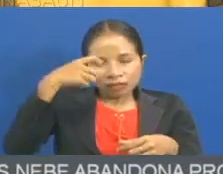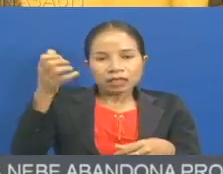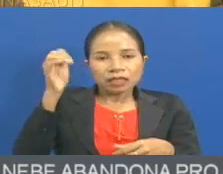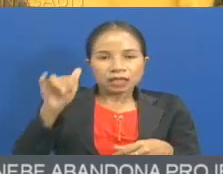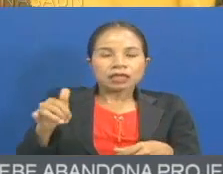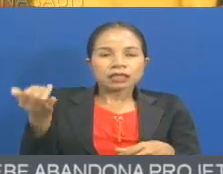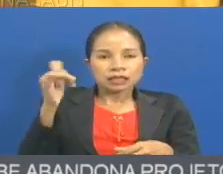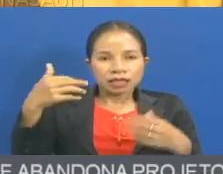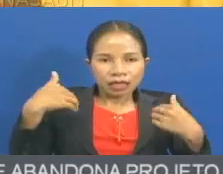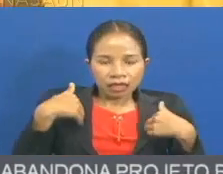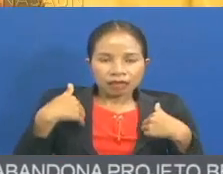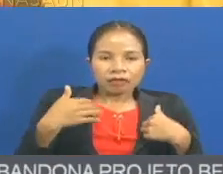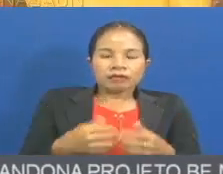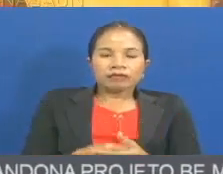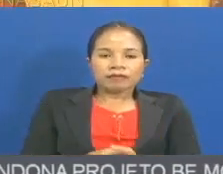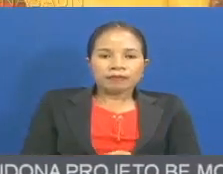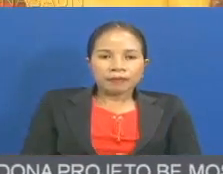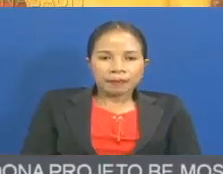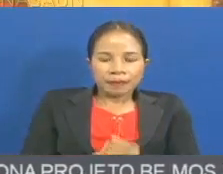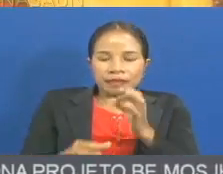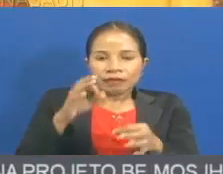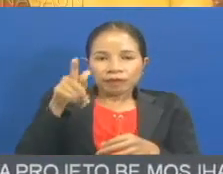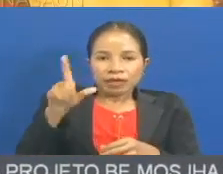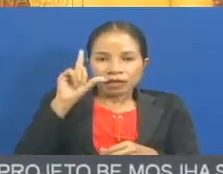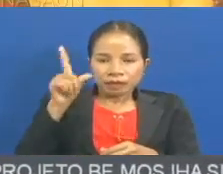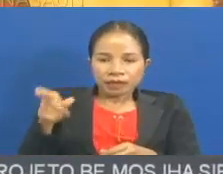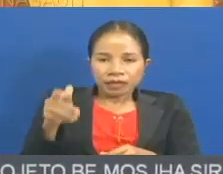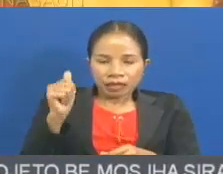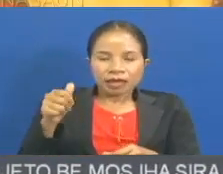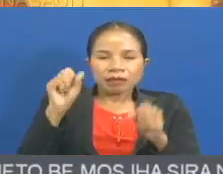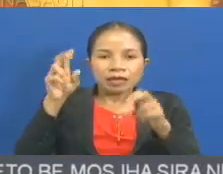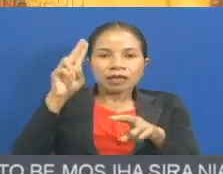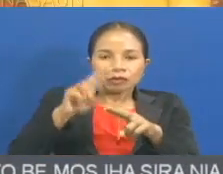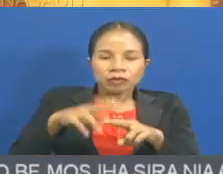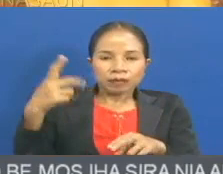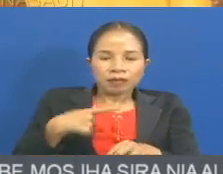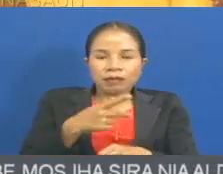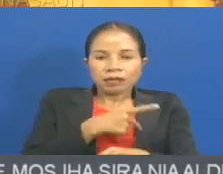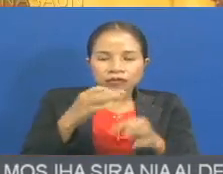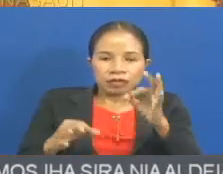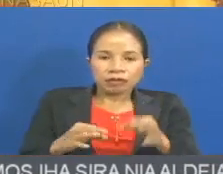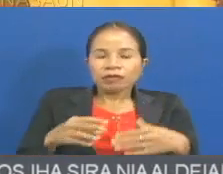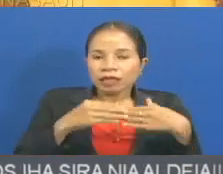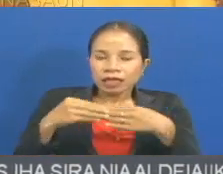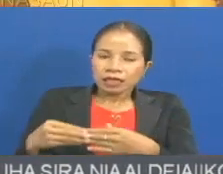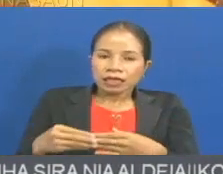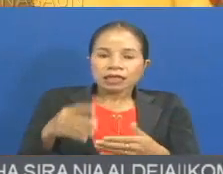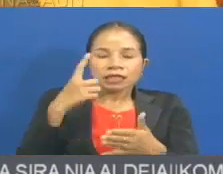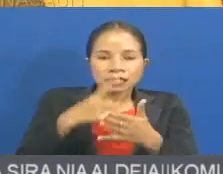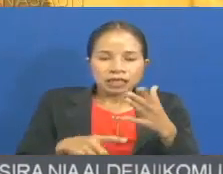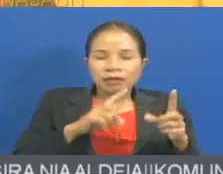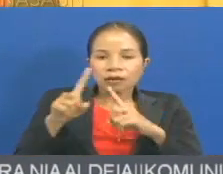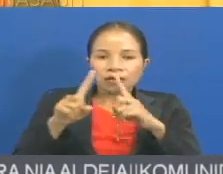mak sira, iha base halo. Atu nune PLPA bele turi iha ne ba, se karek PLPA ukum, buat hirak ne bema kan